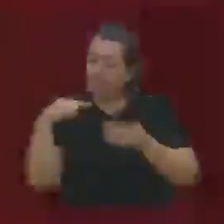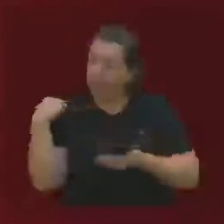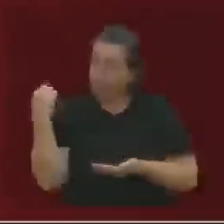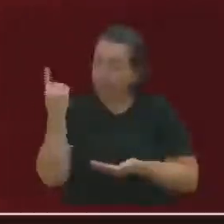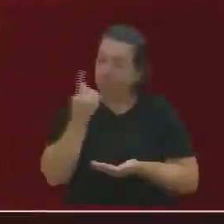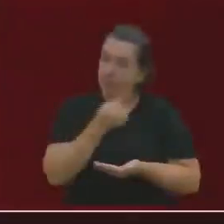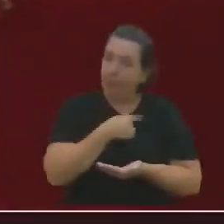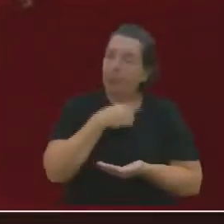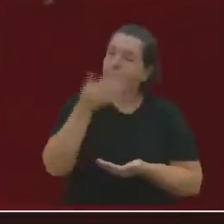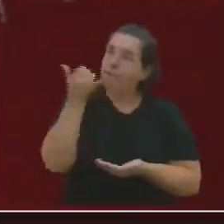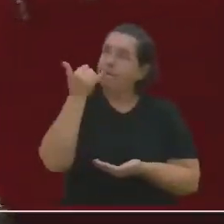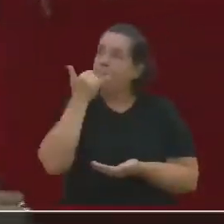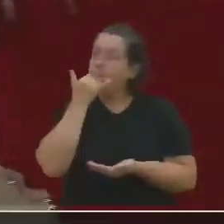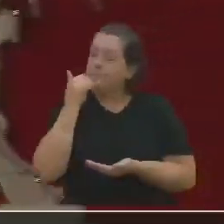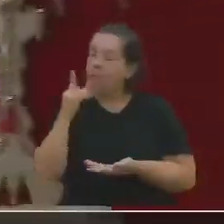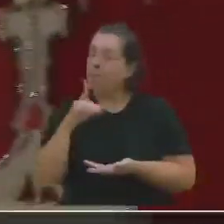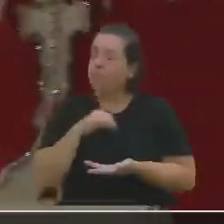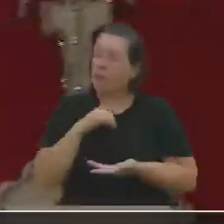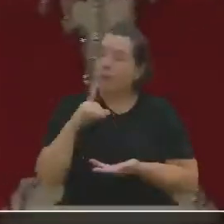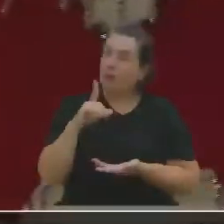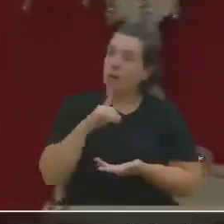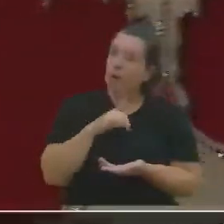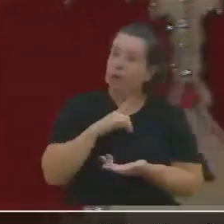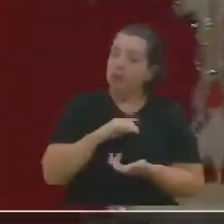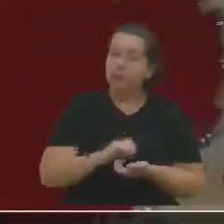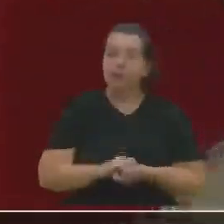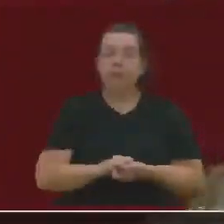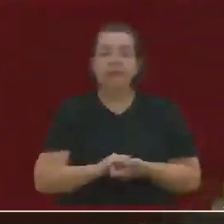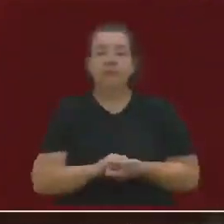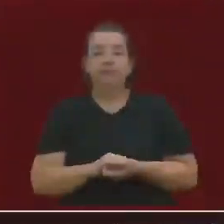nós. Cristo Jesus,